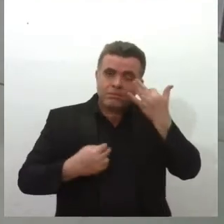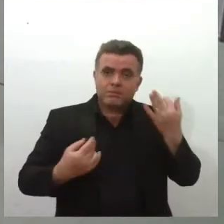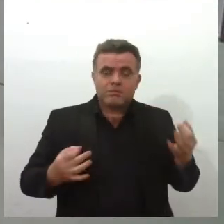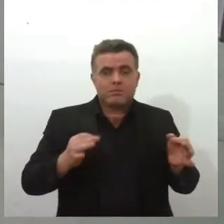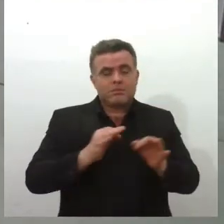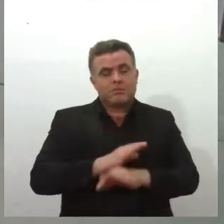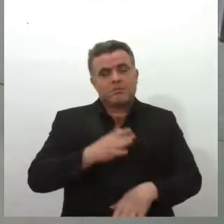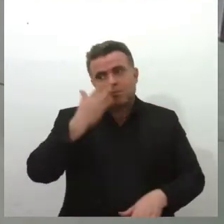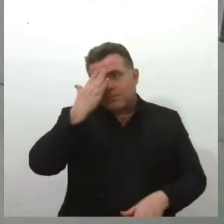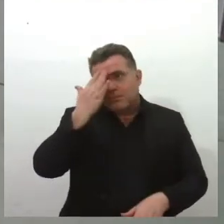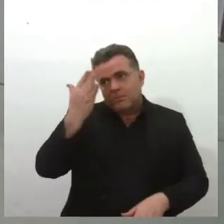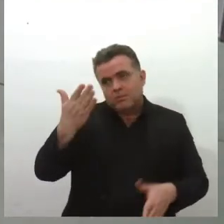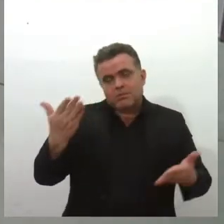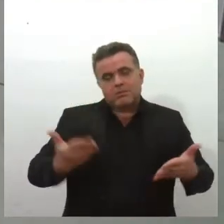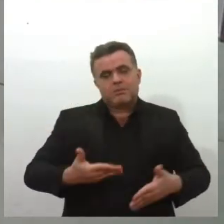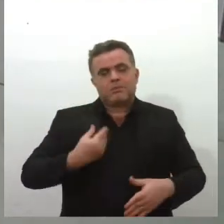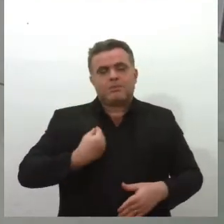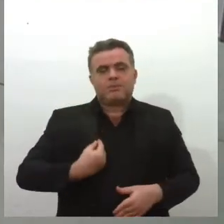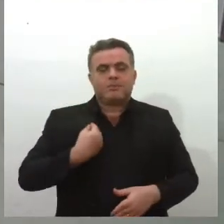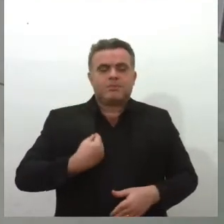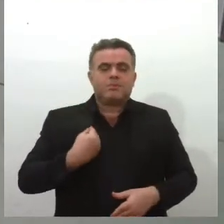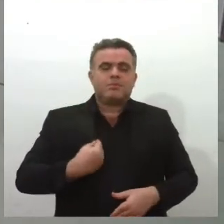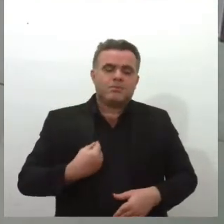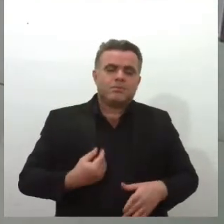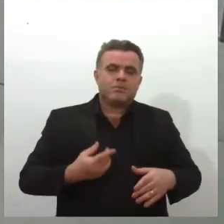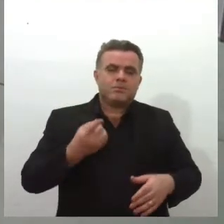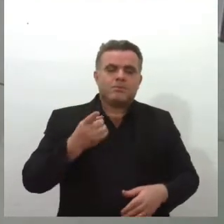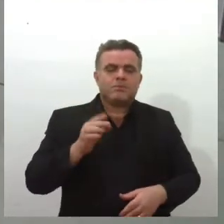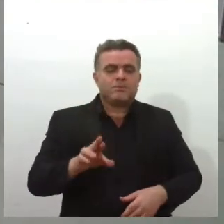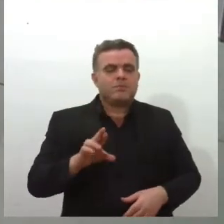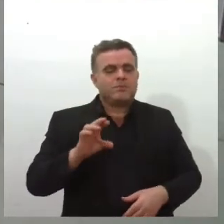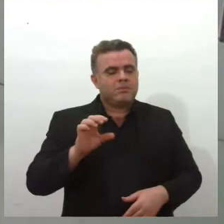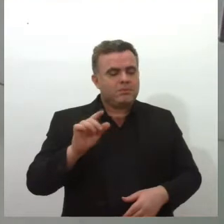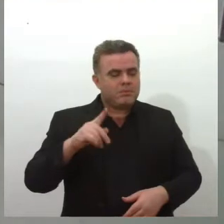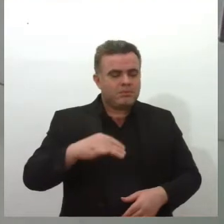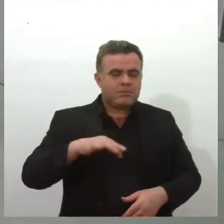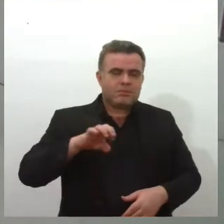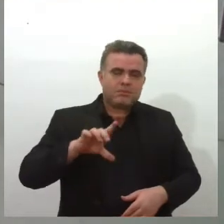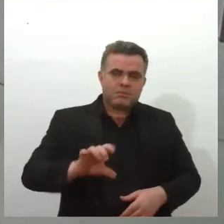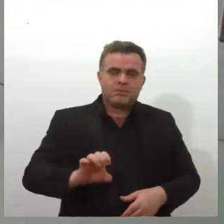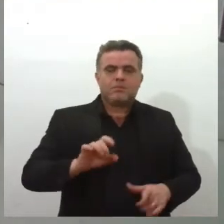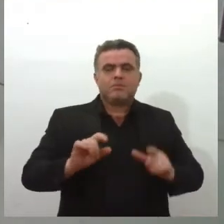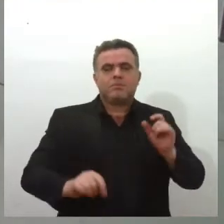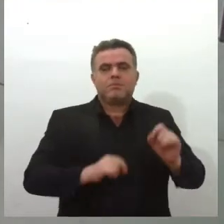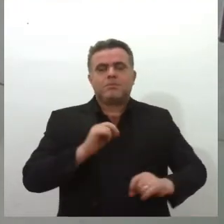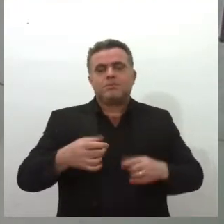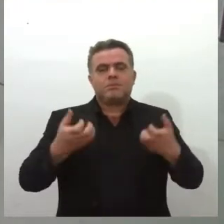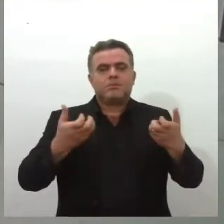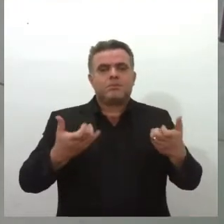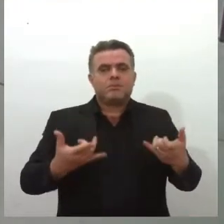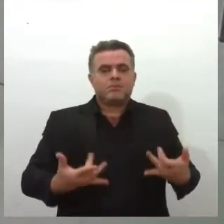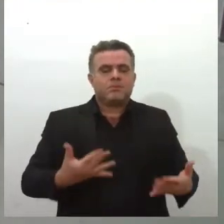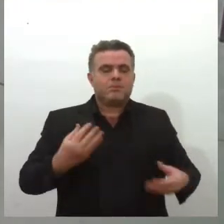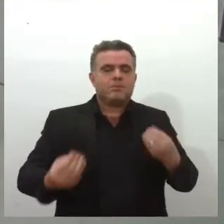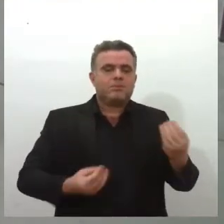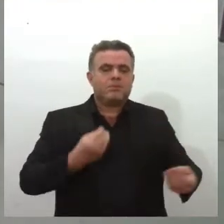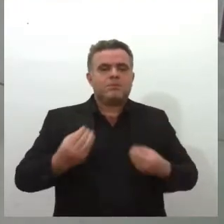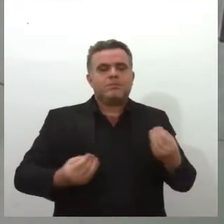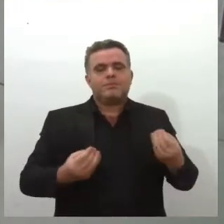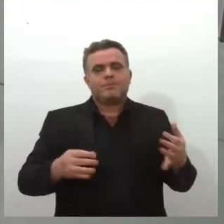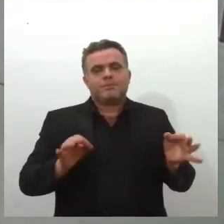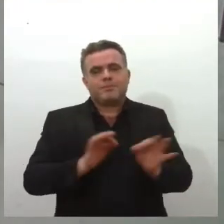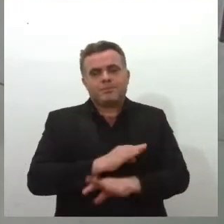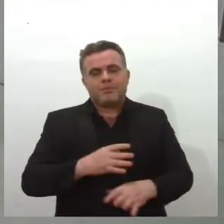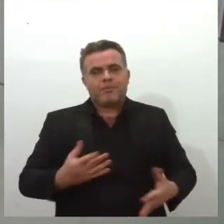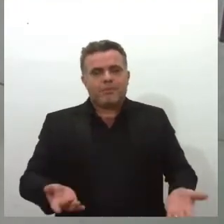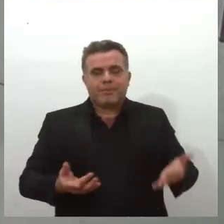agradece a participação da doutora Daniele com a gente hoje aqui no Jornal da Alesi, segunda edição, esclarecendo para a gente, né, toda essa problemática e